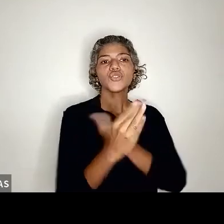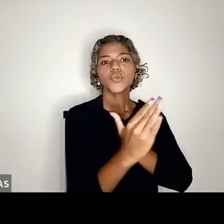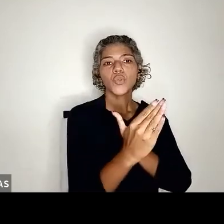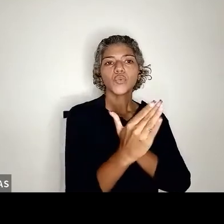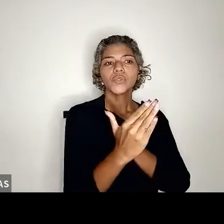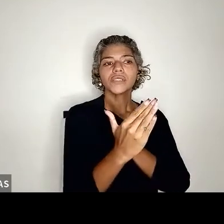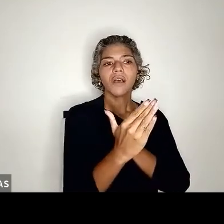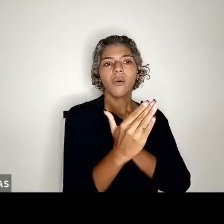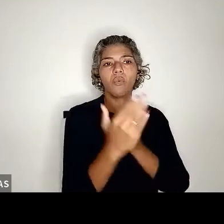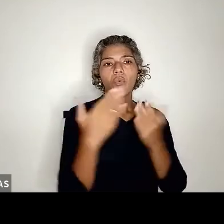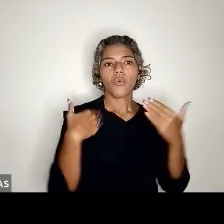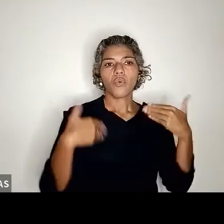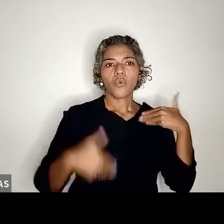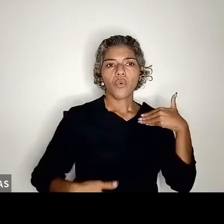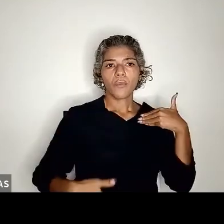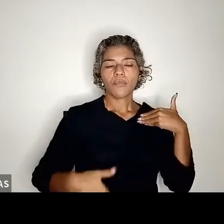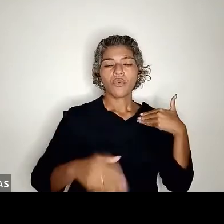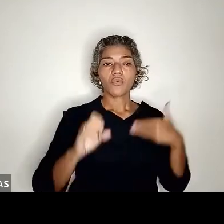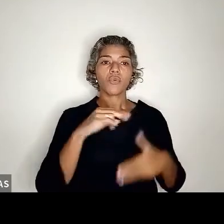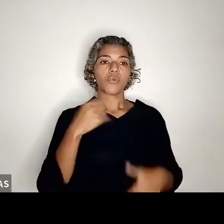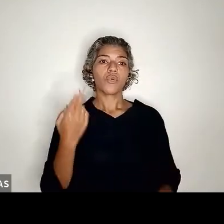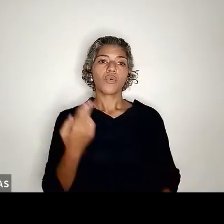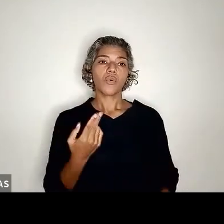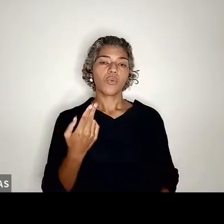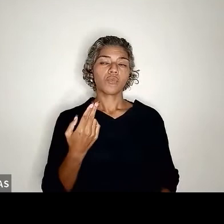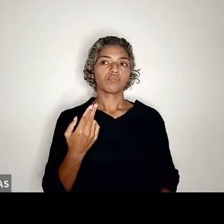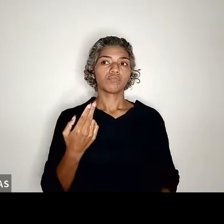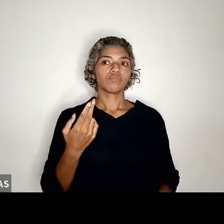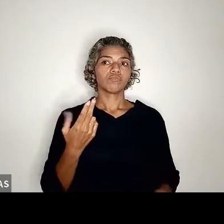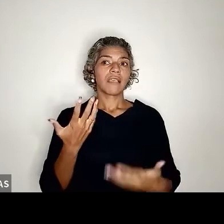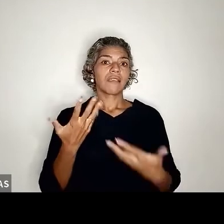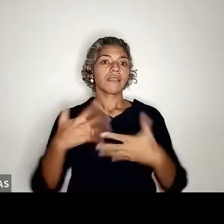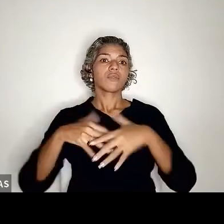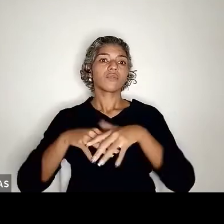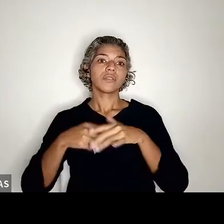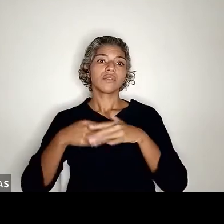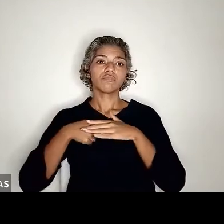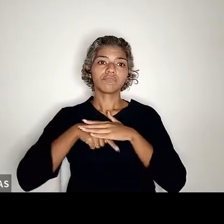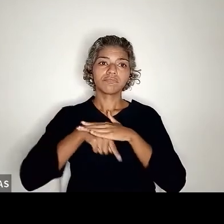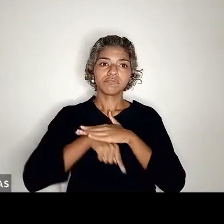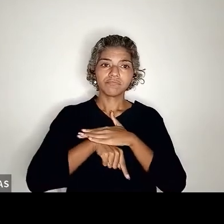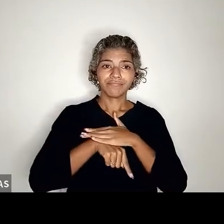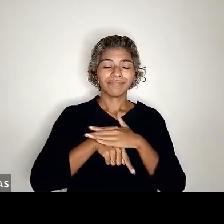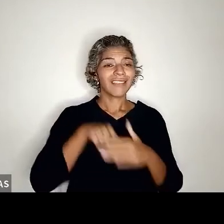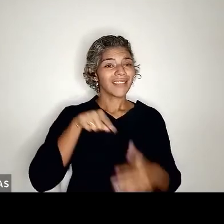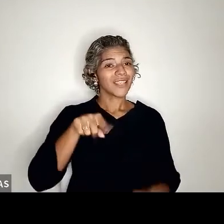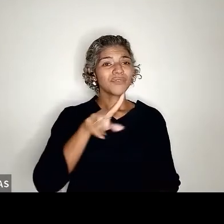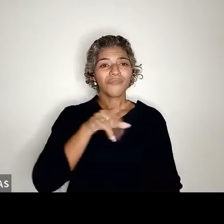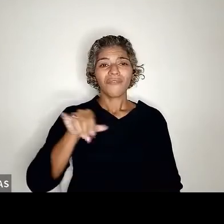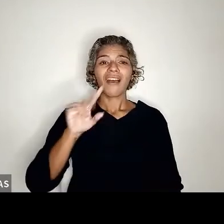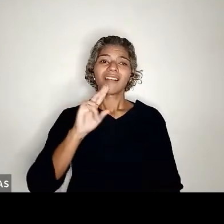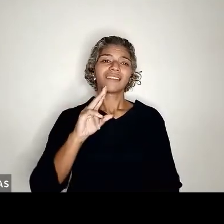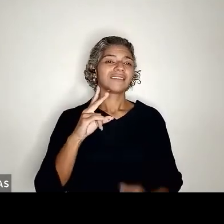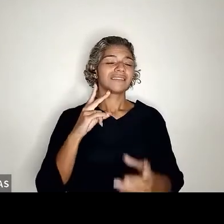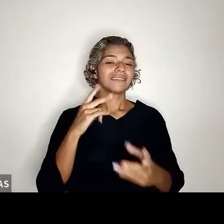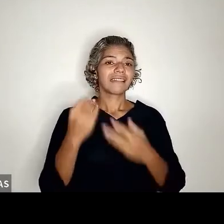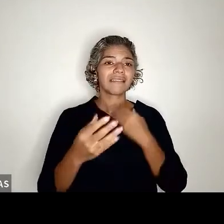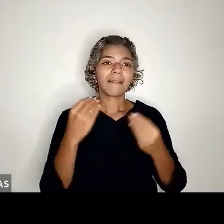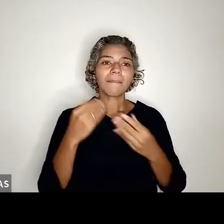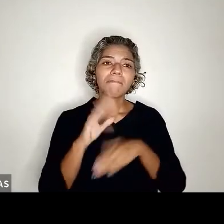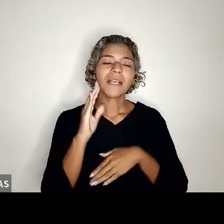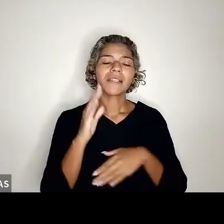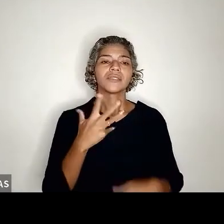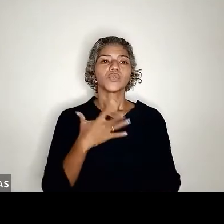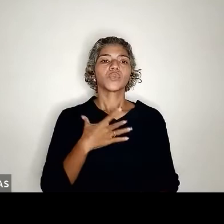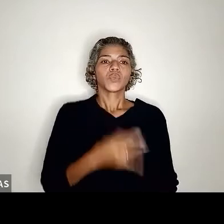E aí a gente só vai causar sofrimento, e aí a gente só vai causar suicídio, que a gente não tem debatido, é um